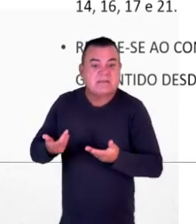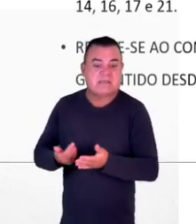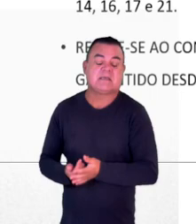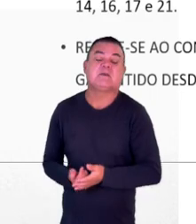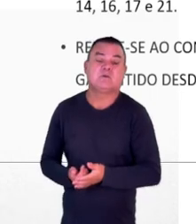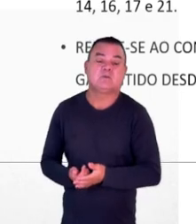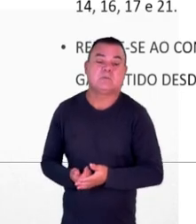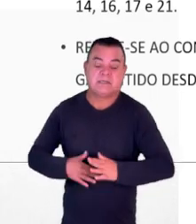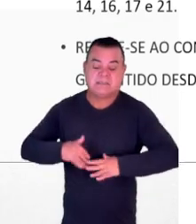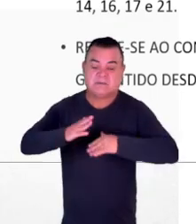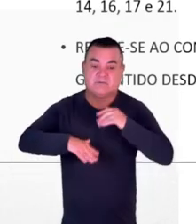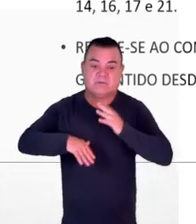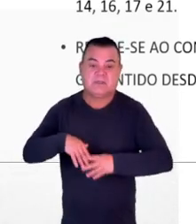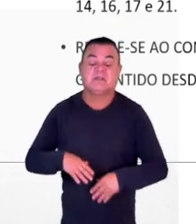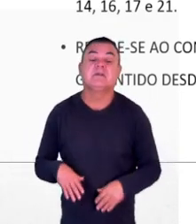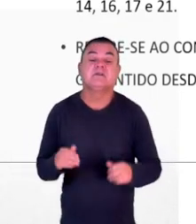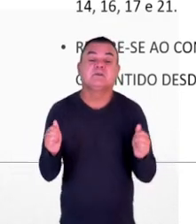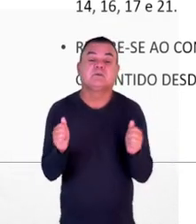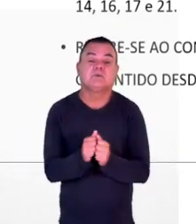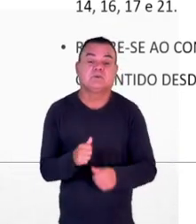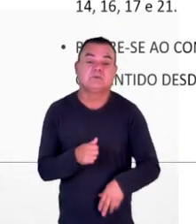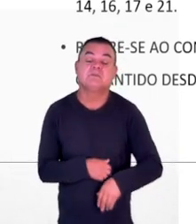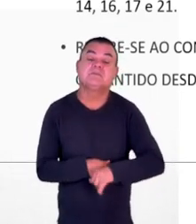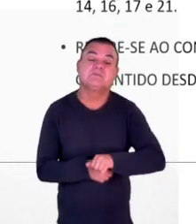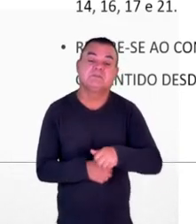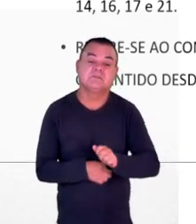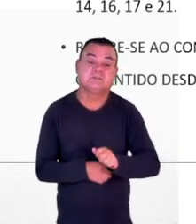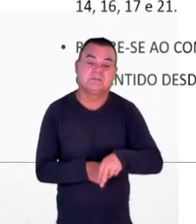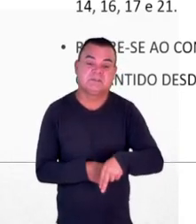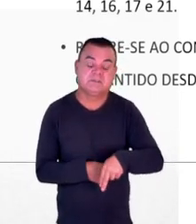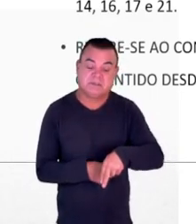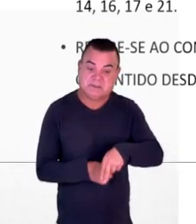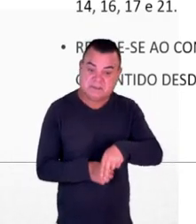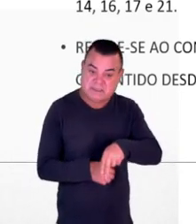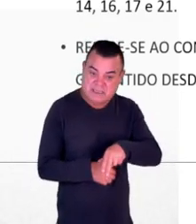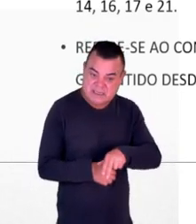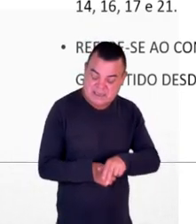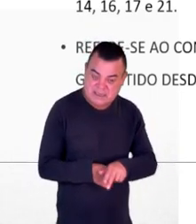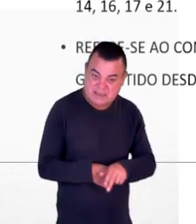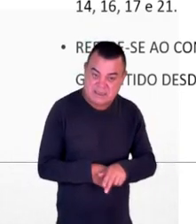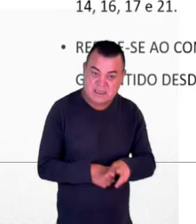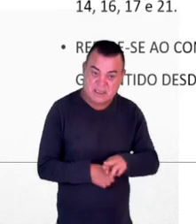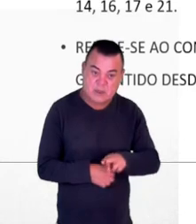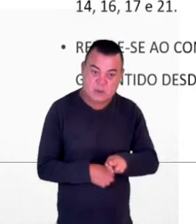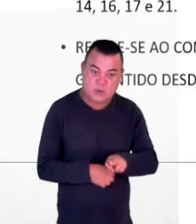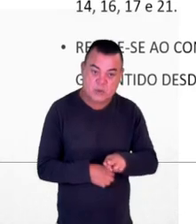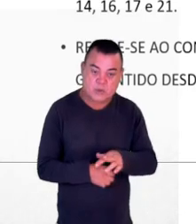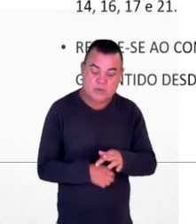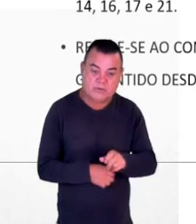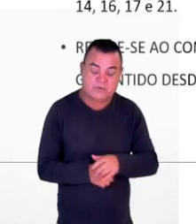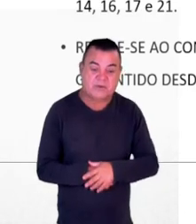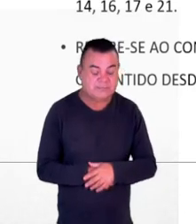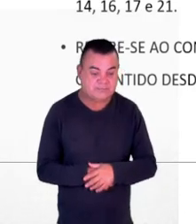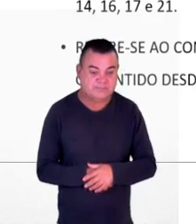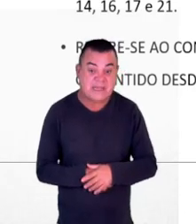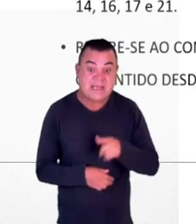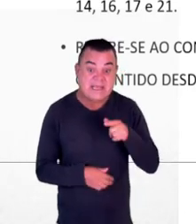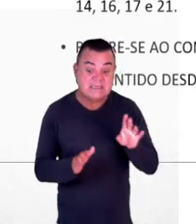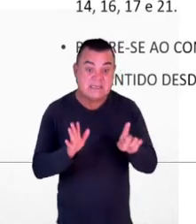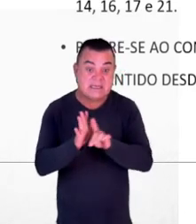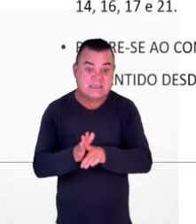ruff é libertar o ser humano da Fone esse direito ele é de